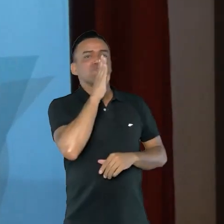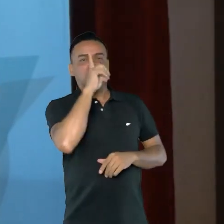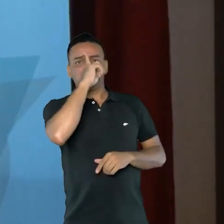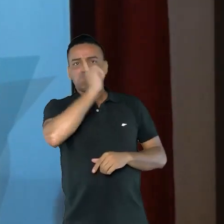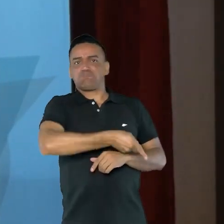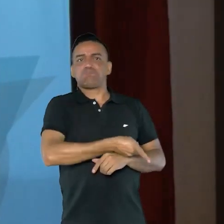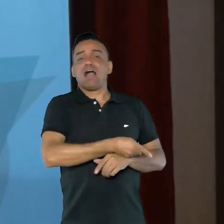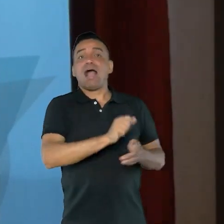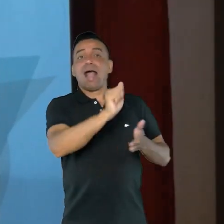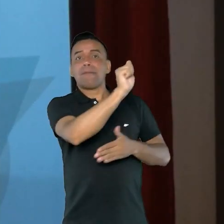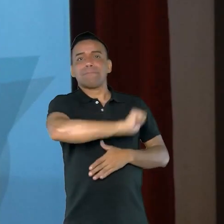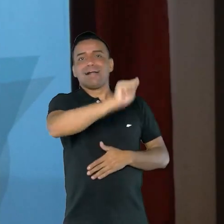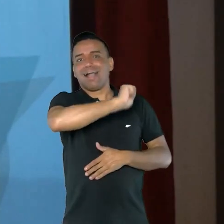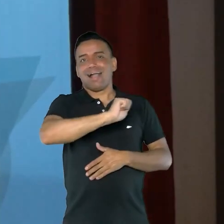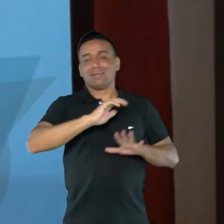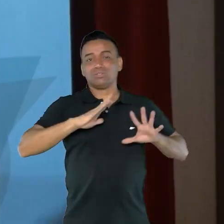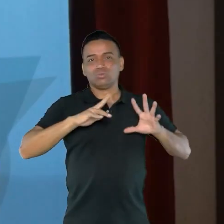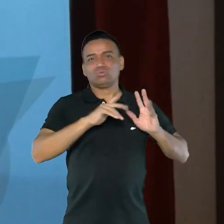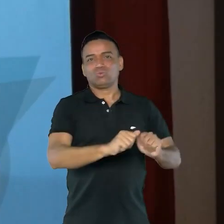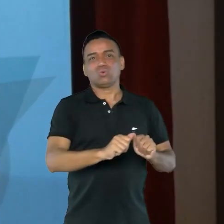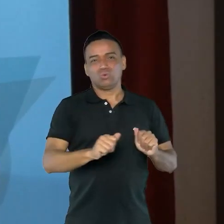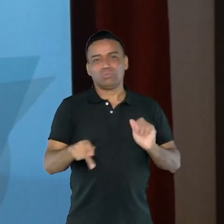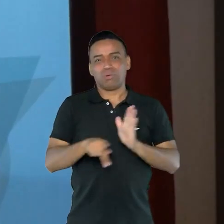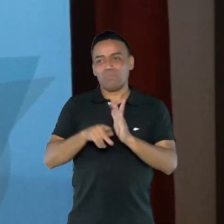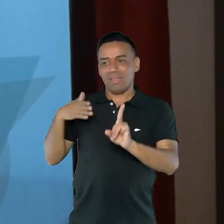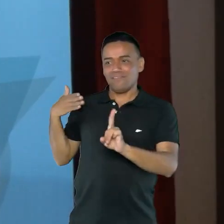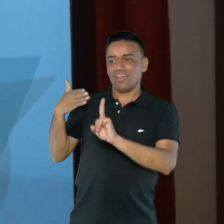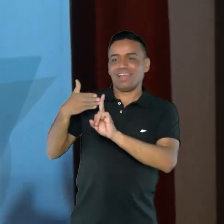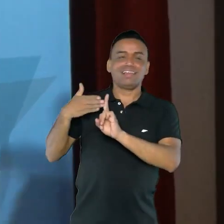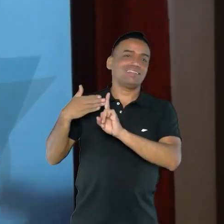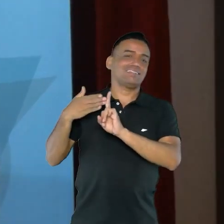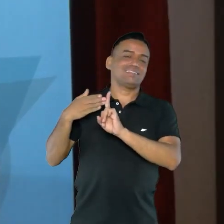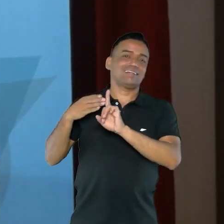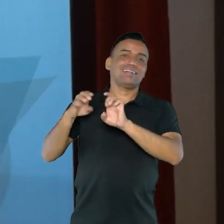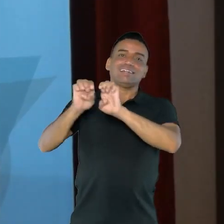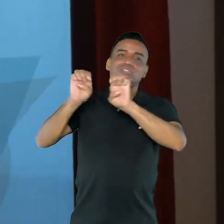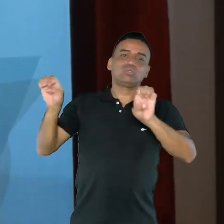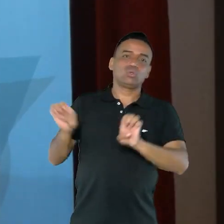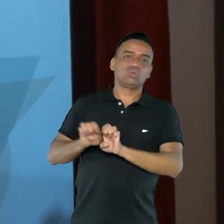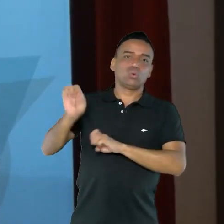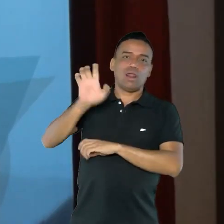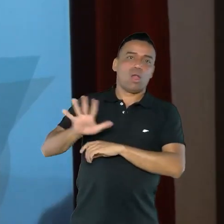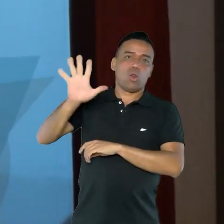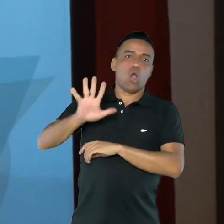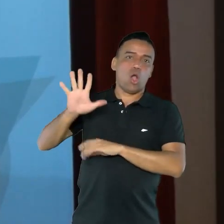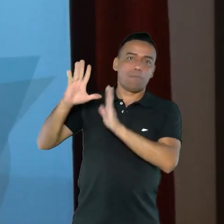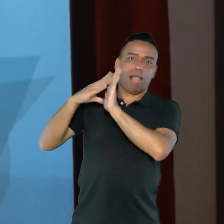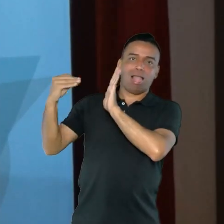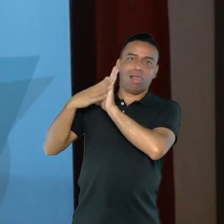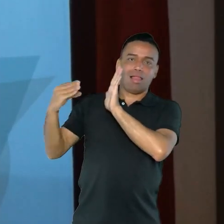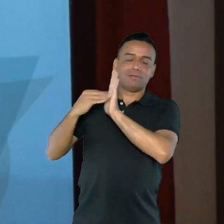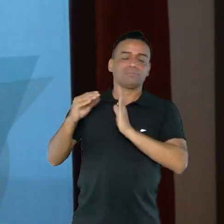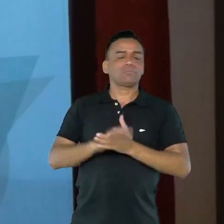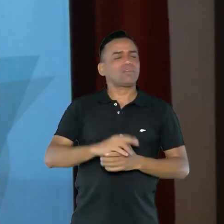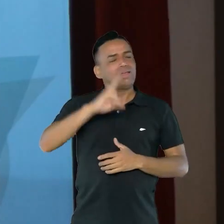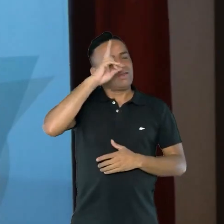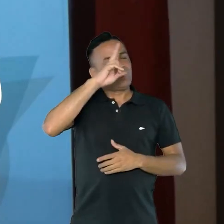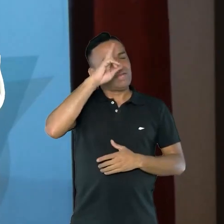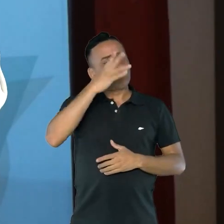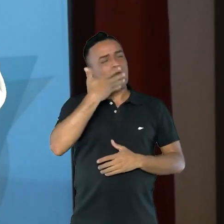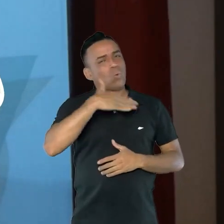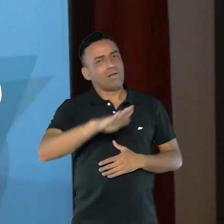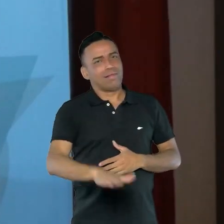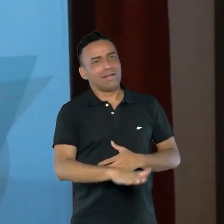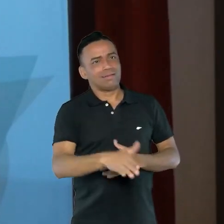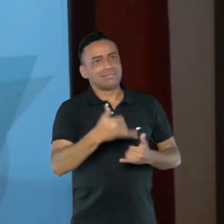não fosse essa referência europeia. Eu lembro, inclusive, quando era criança, que às vezes tinha essa brincadeira,